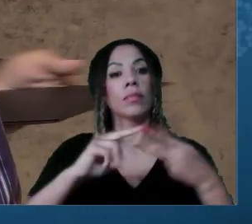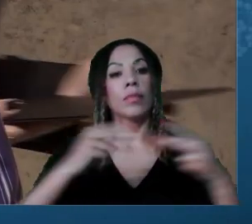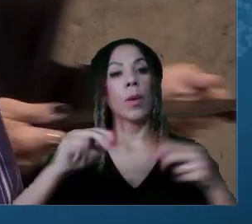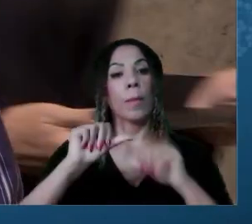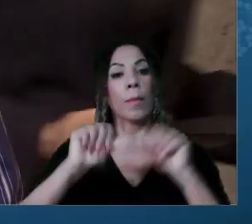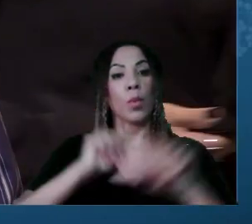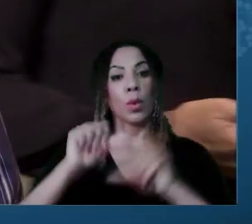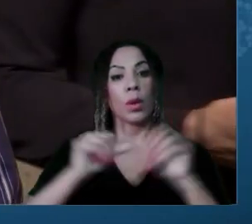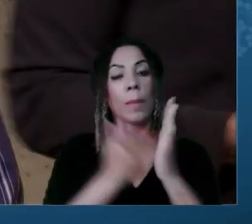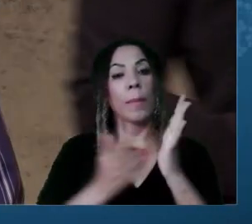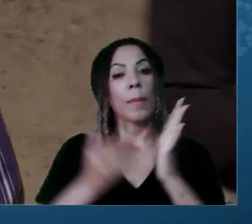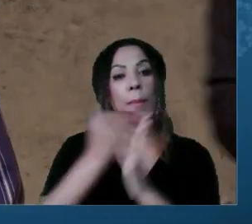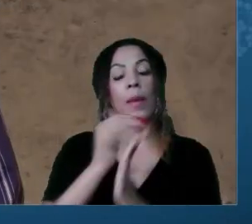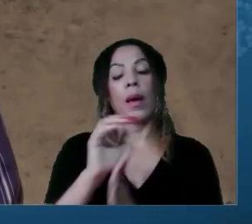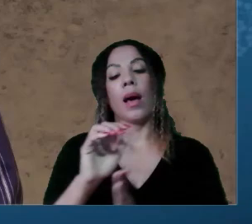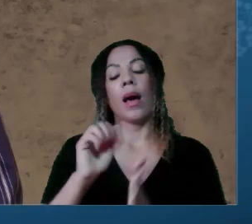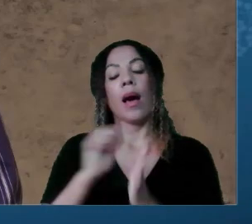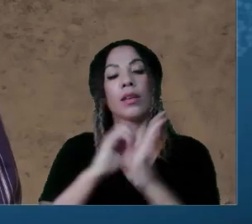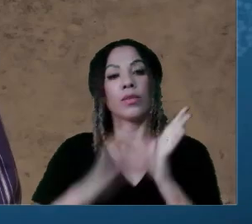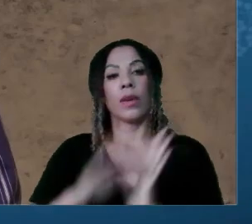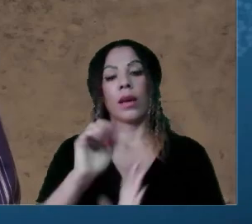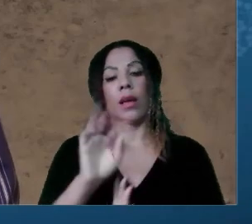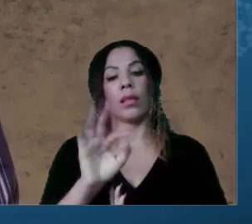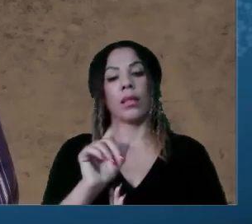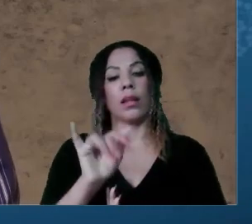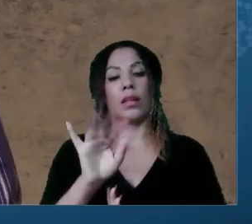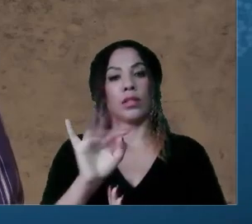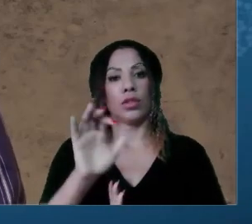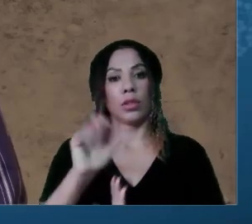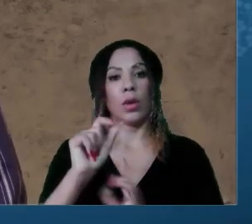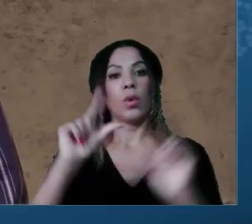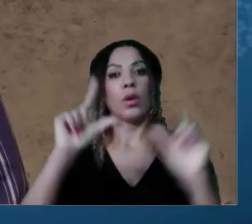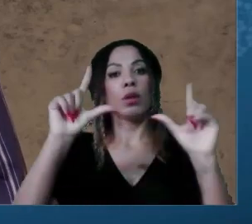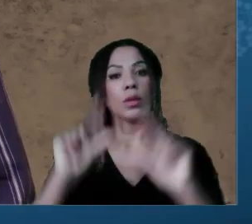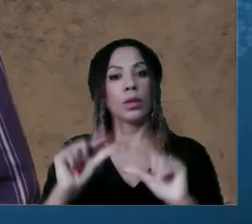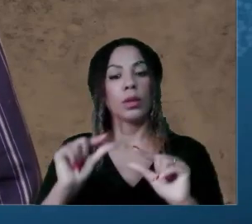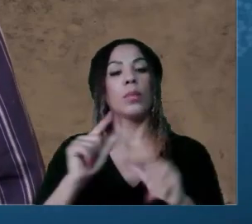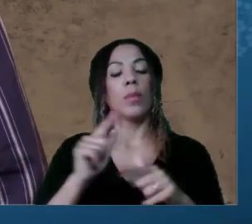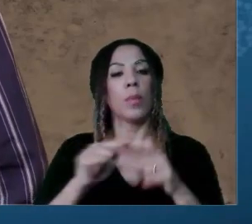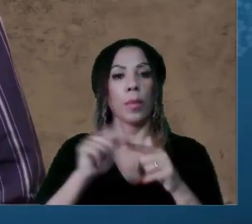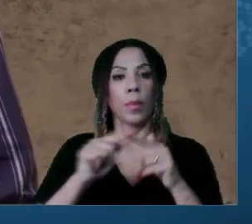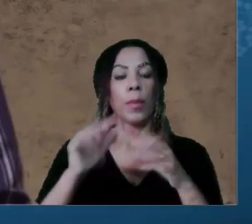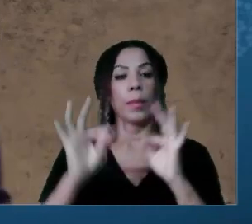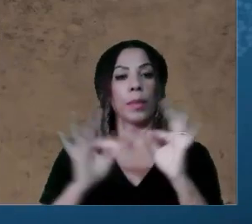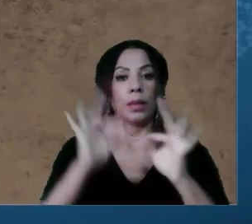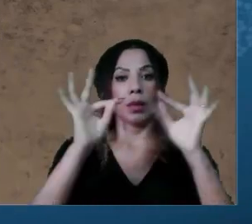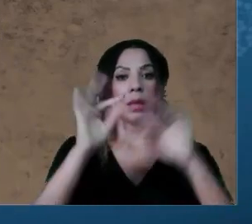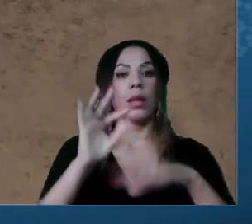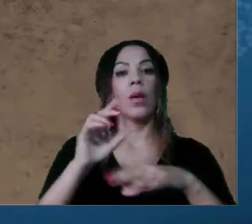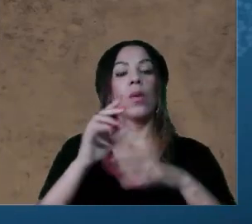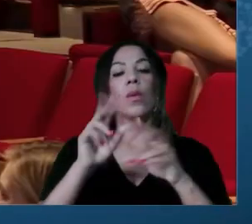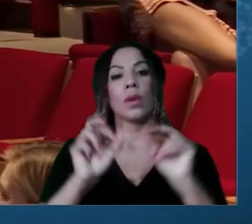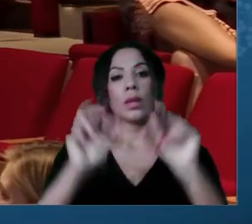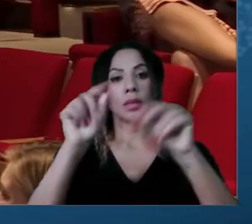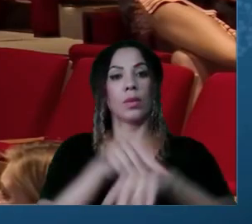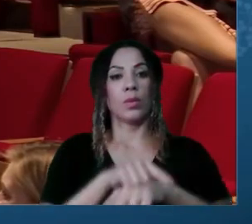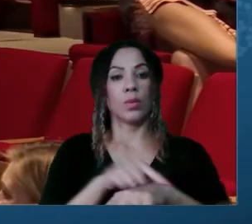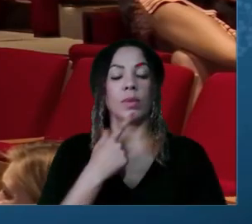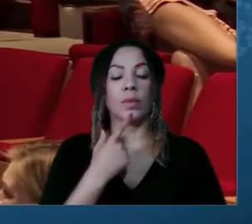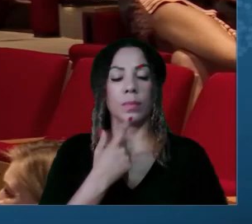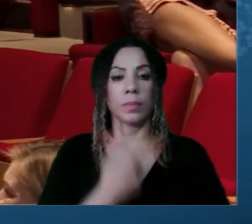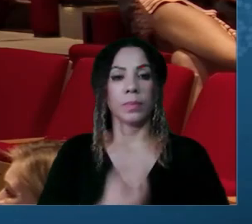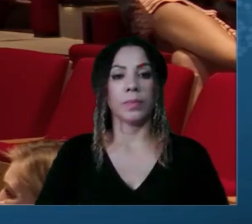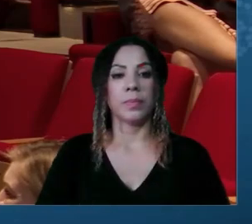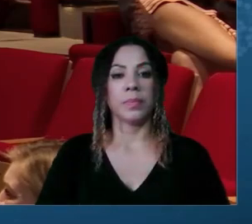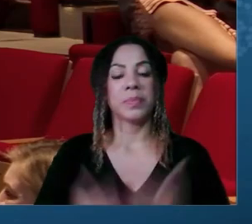atividade catalítica e, com isso, diminuição da imunogenicidade para tratamento de leucemia linfoblástica aguda. Eu